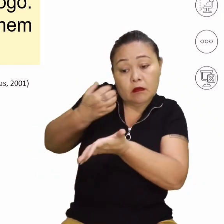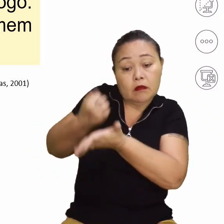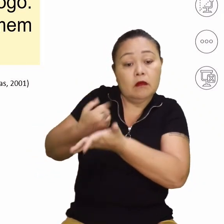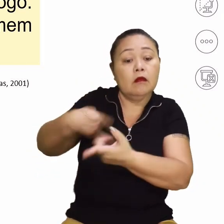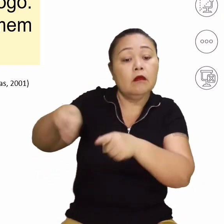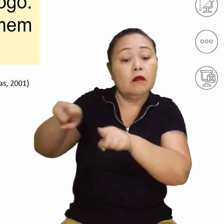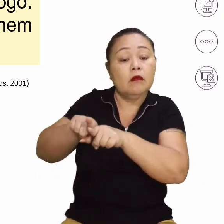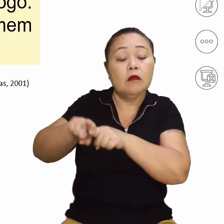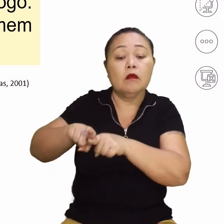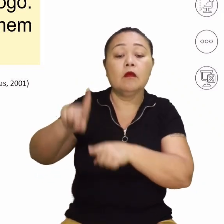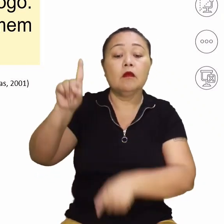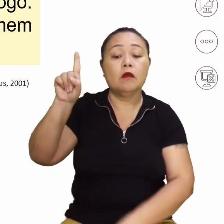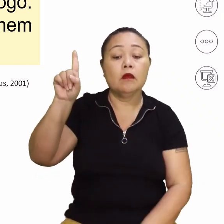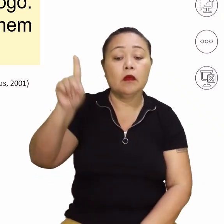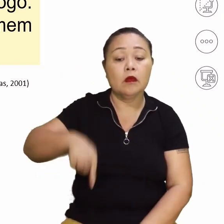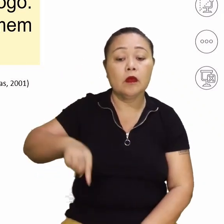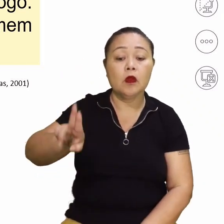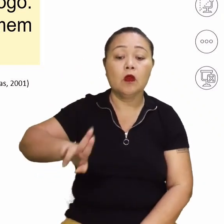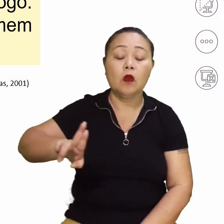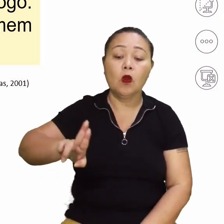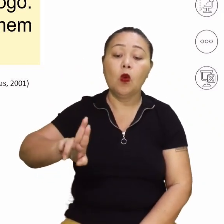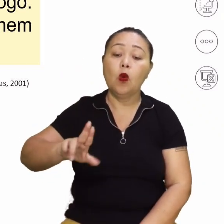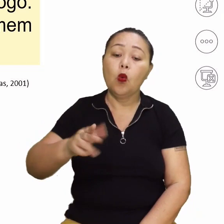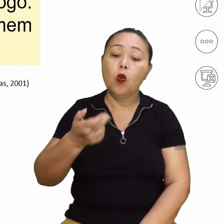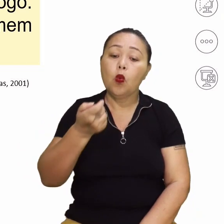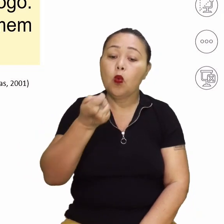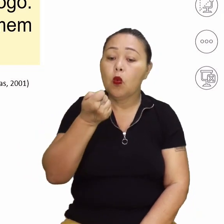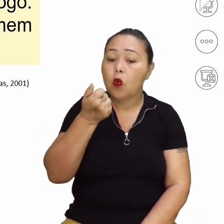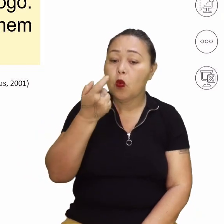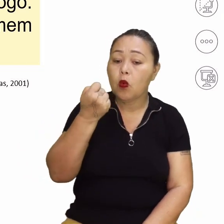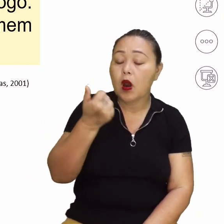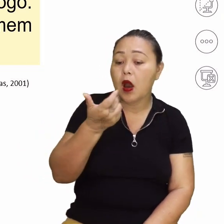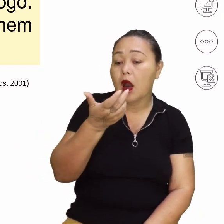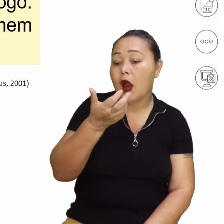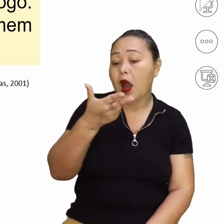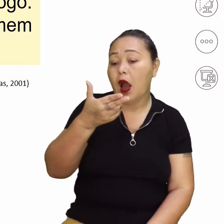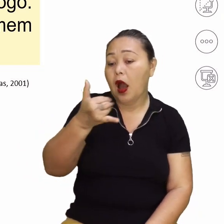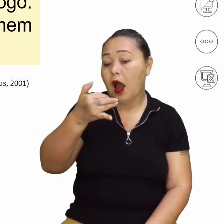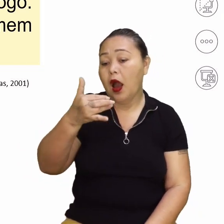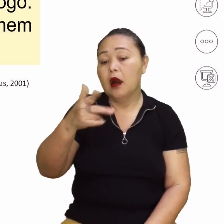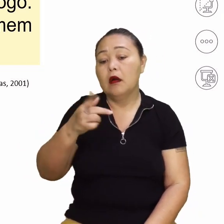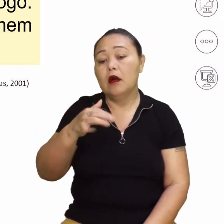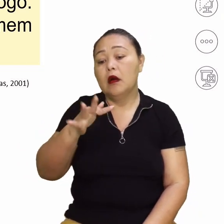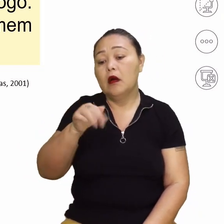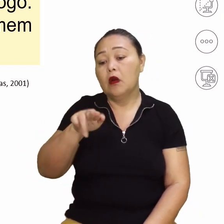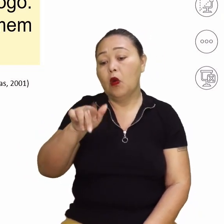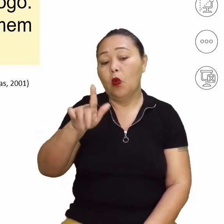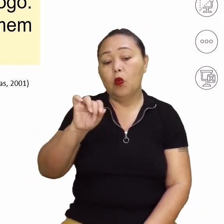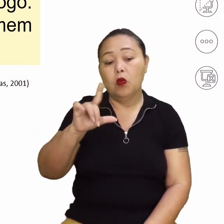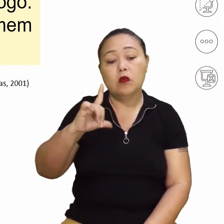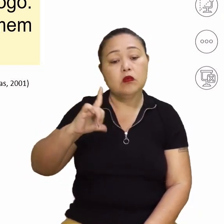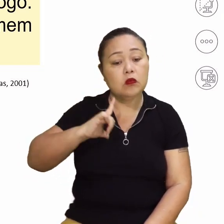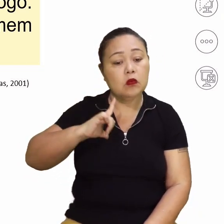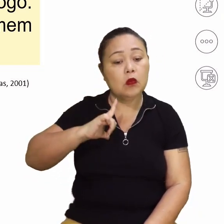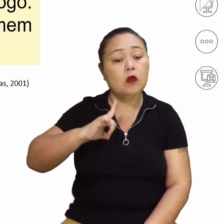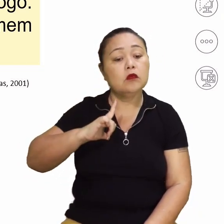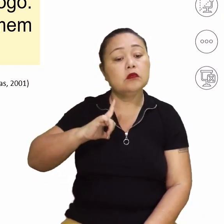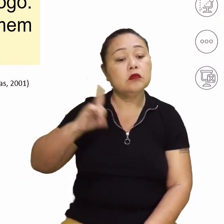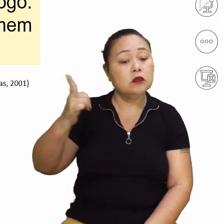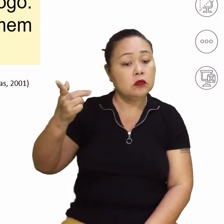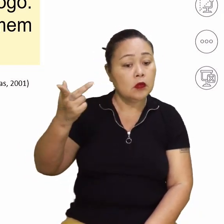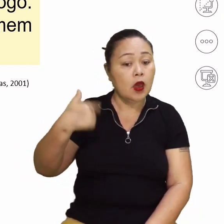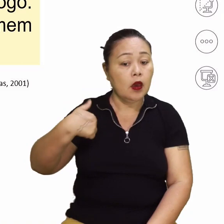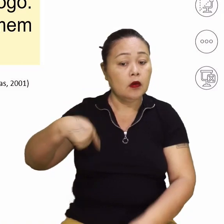de fogo para pescar utilizam a tarrafa que é comprada falei eu uma